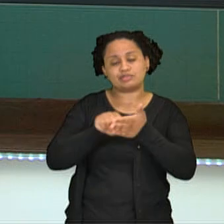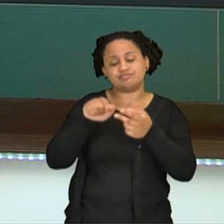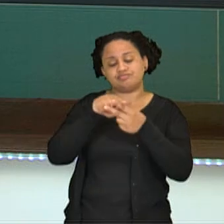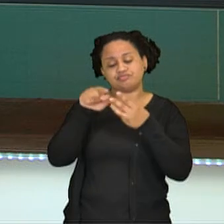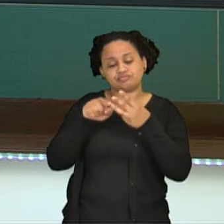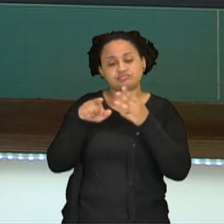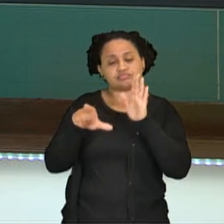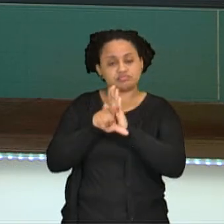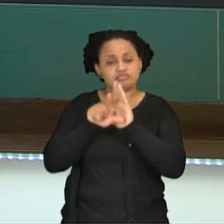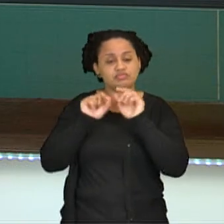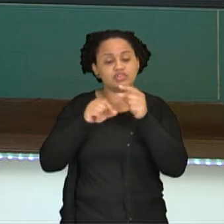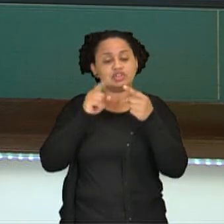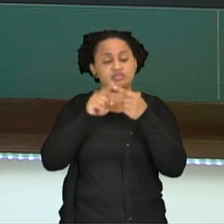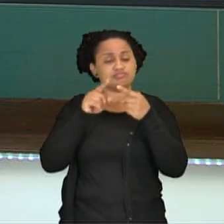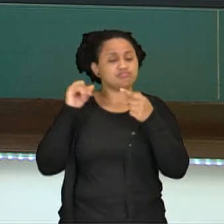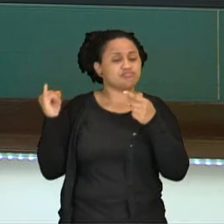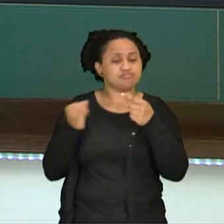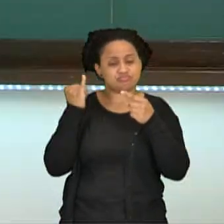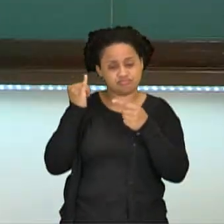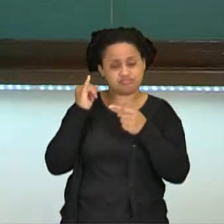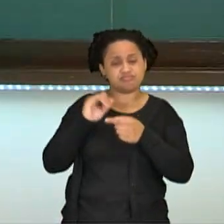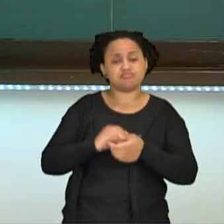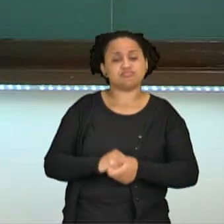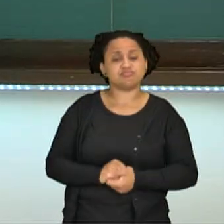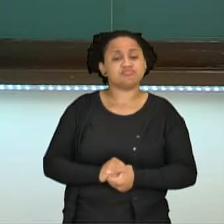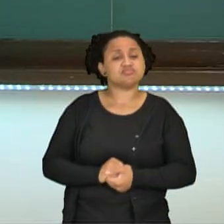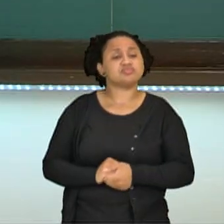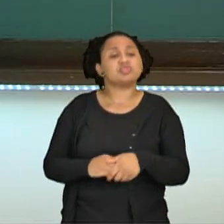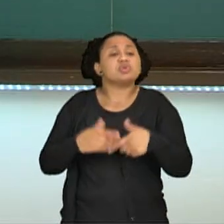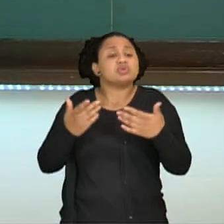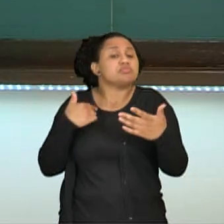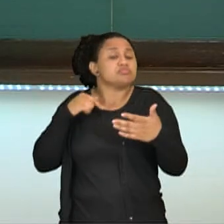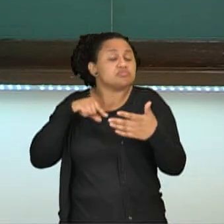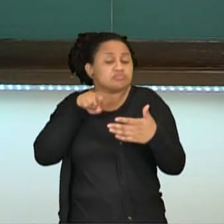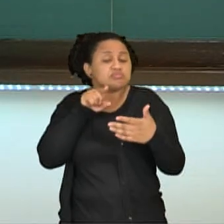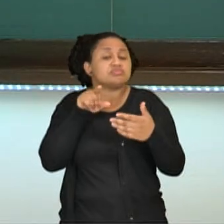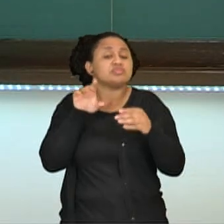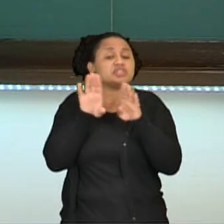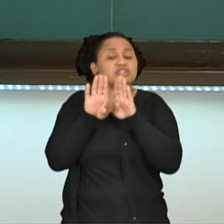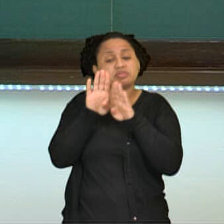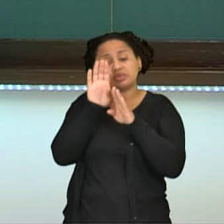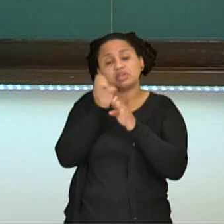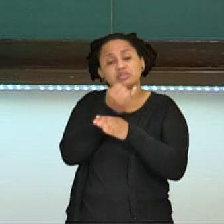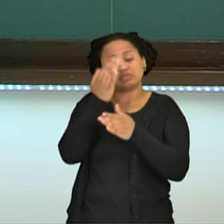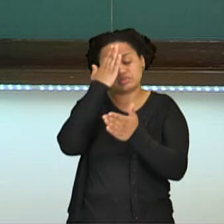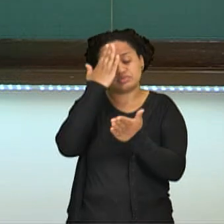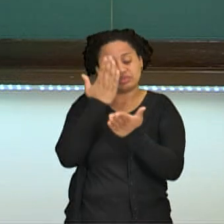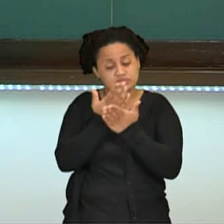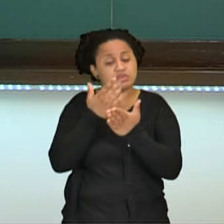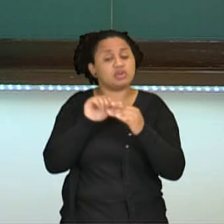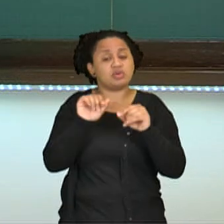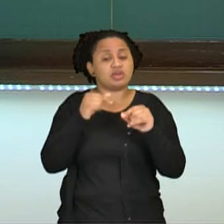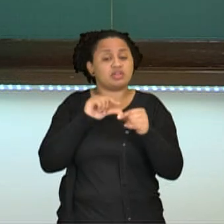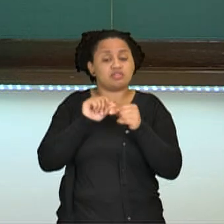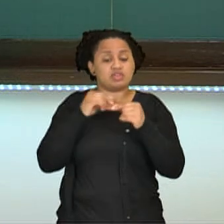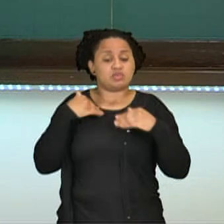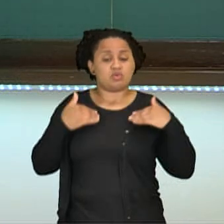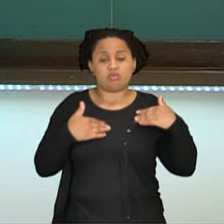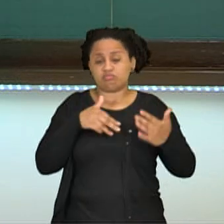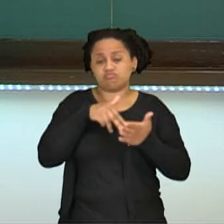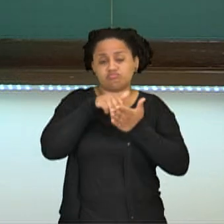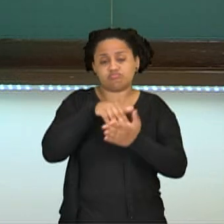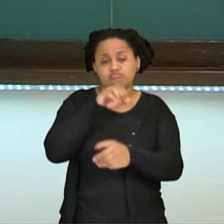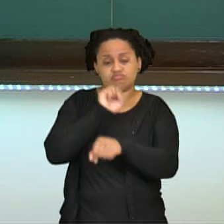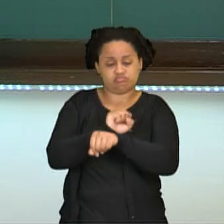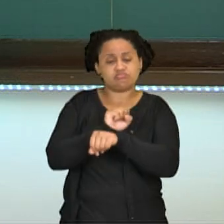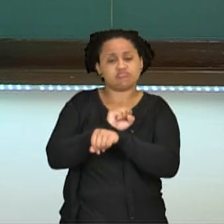leis e a primeira lei ela é fundamental. Até Newton, todo mundo acreditava que a tendência dos corpos era ficar parado. E Newton